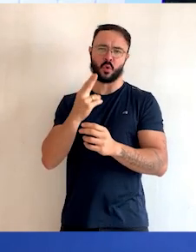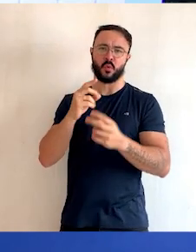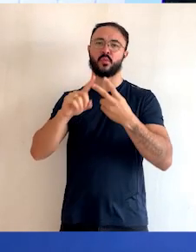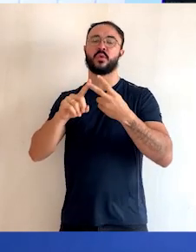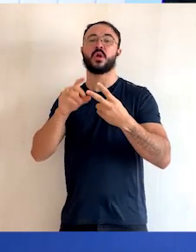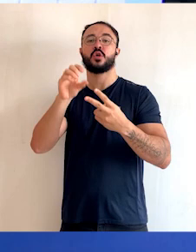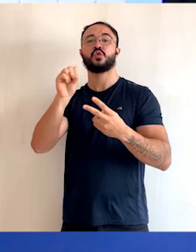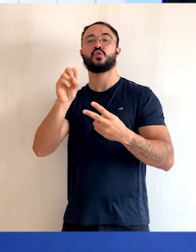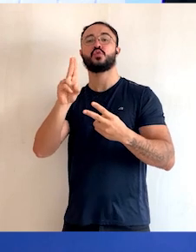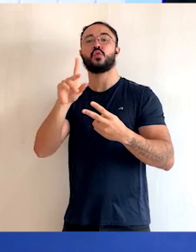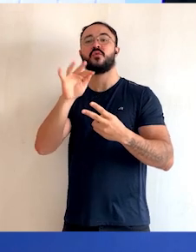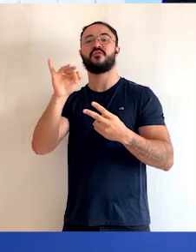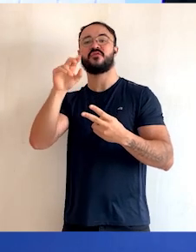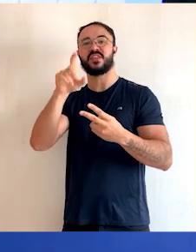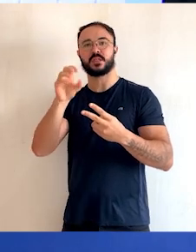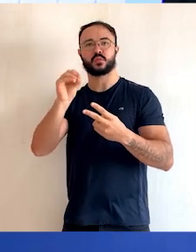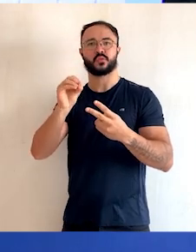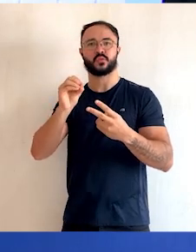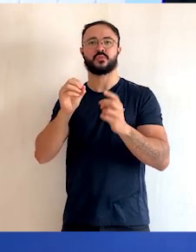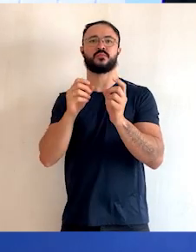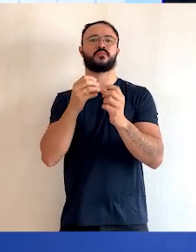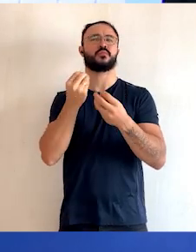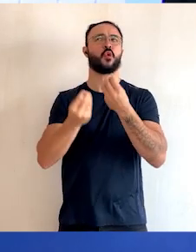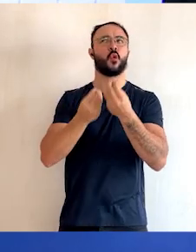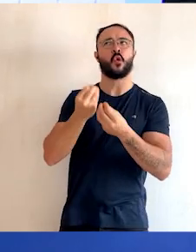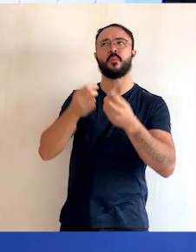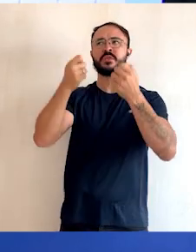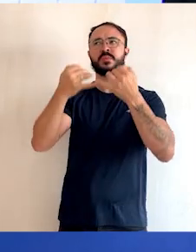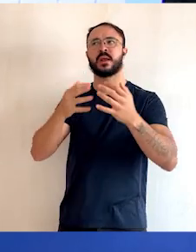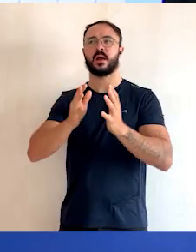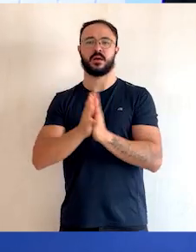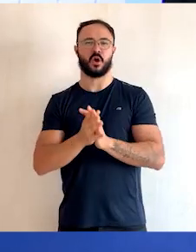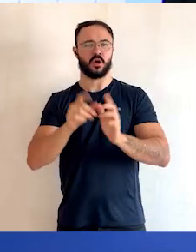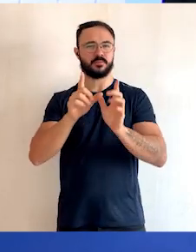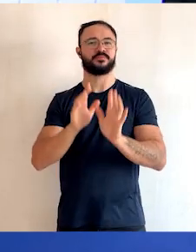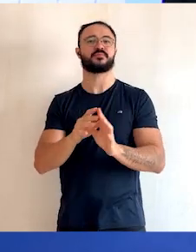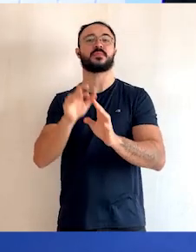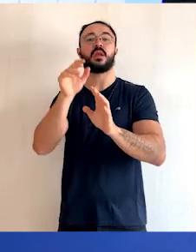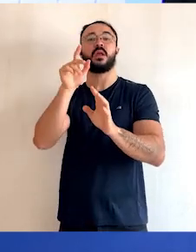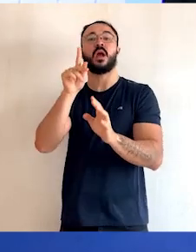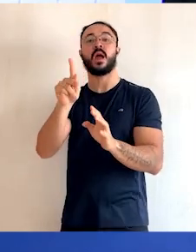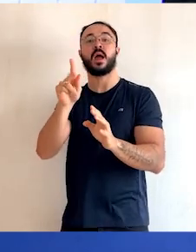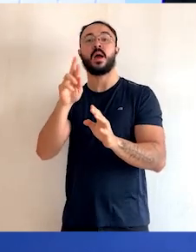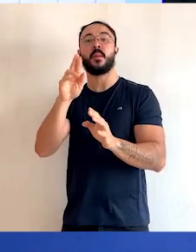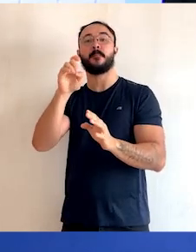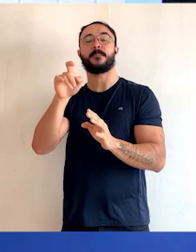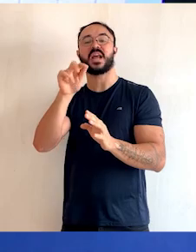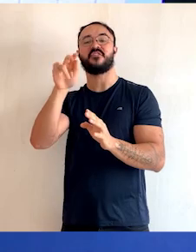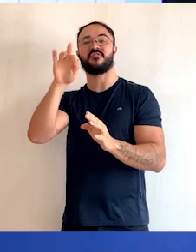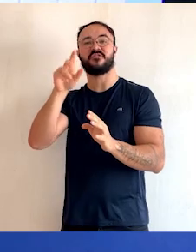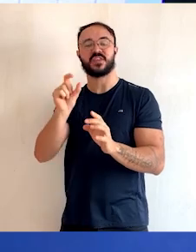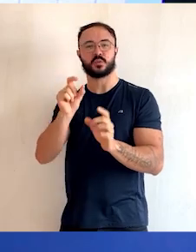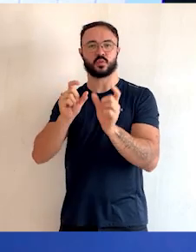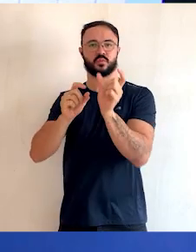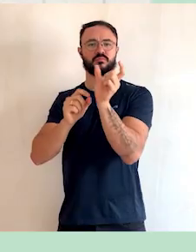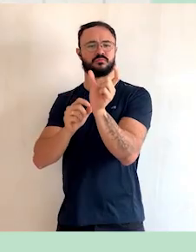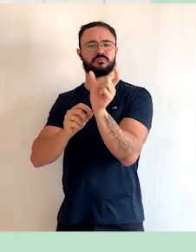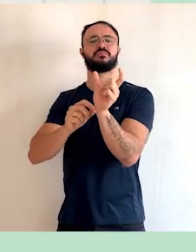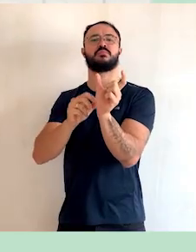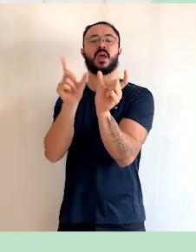palavra. Vamos entender melhor cada um deles. Os prefixos são aqueles afixos que